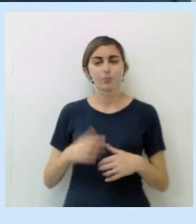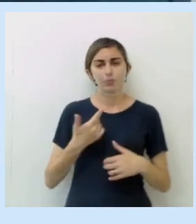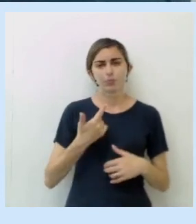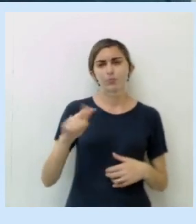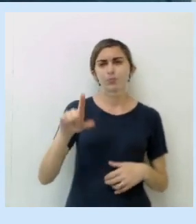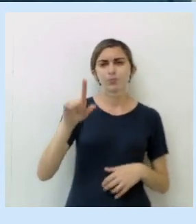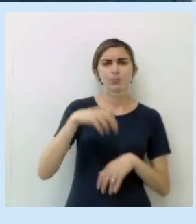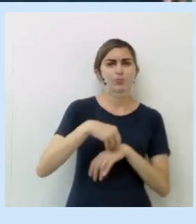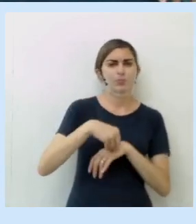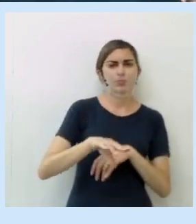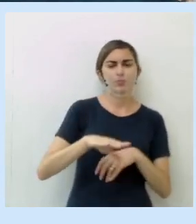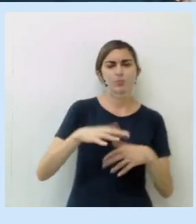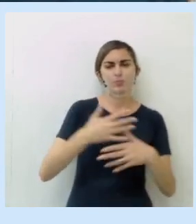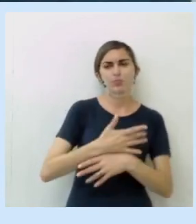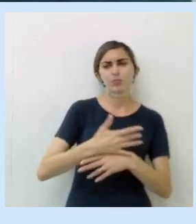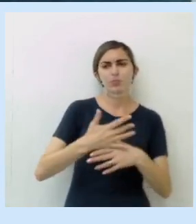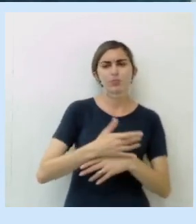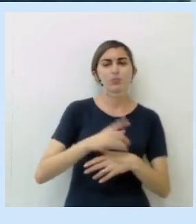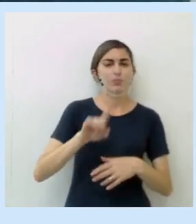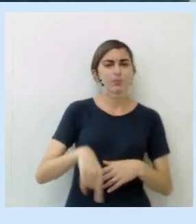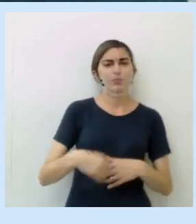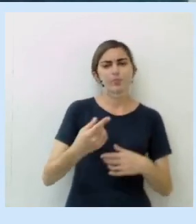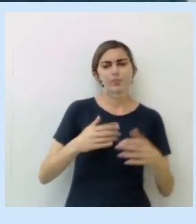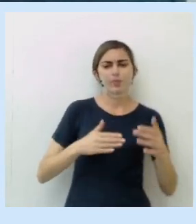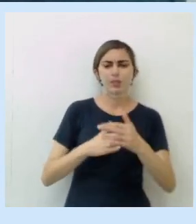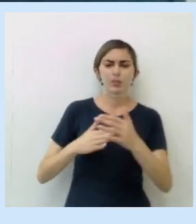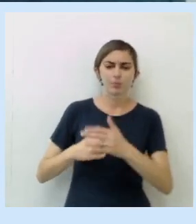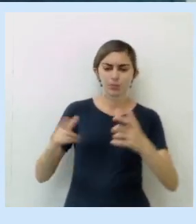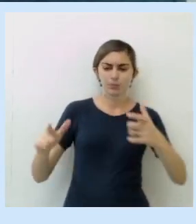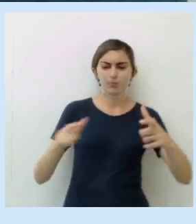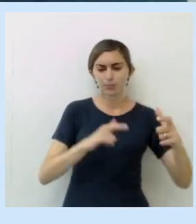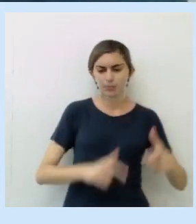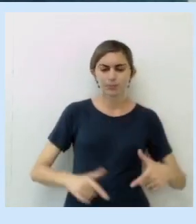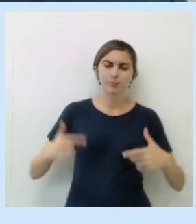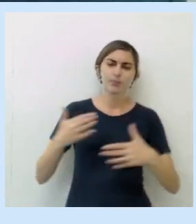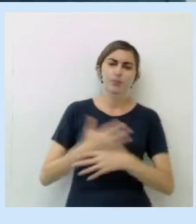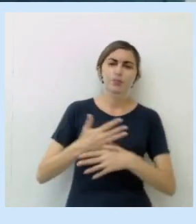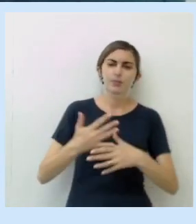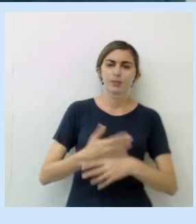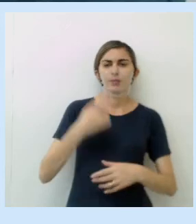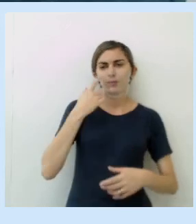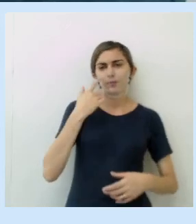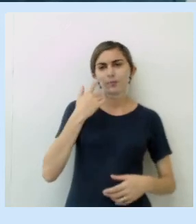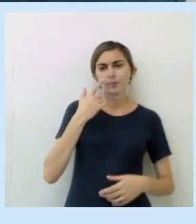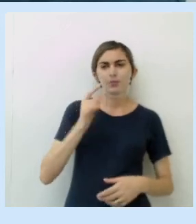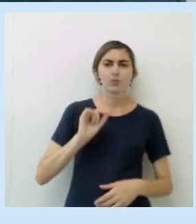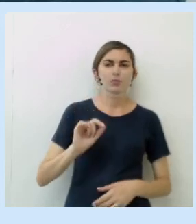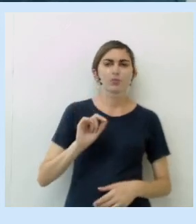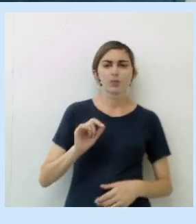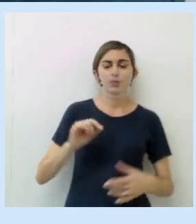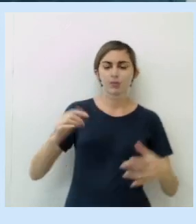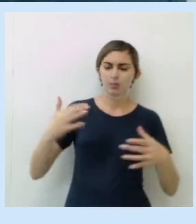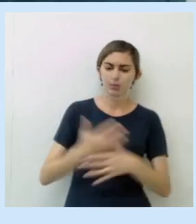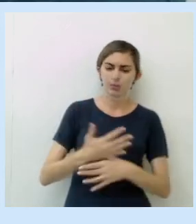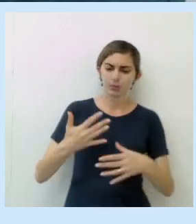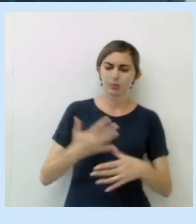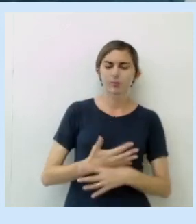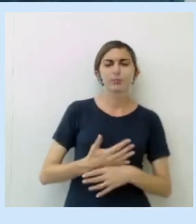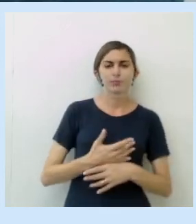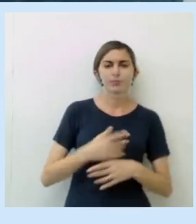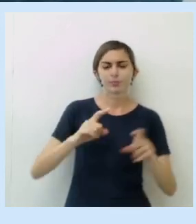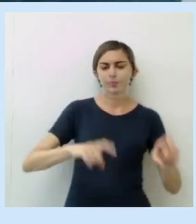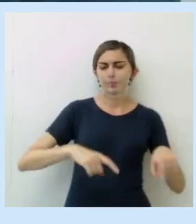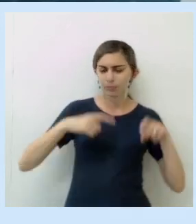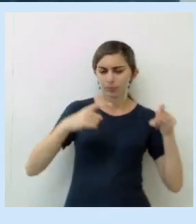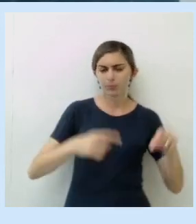outro ponto da urbanização, que é além dos limites territoriais das cidades. Então a gente vai ver que as cidades